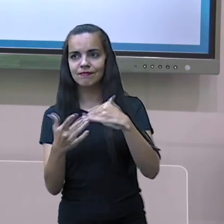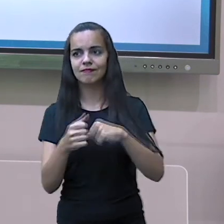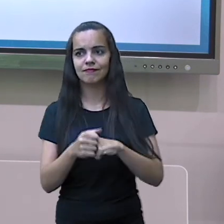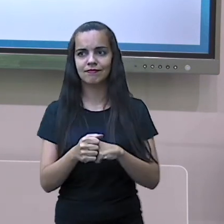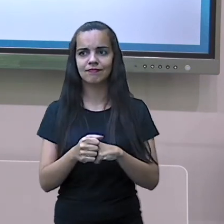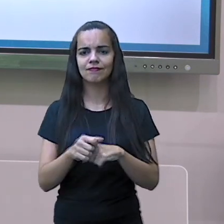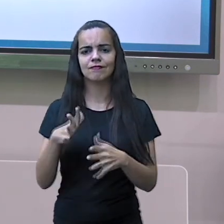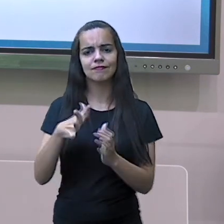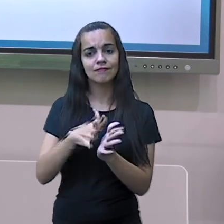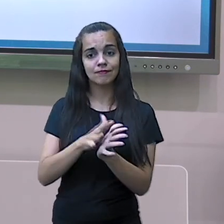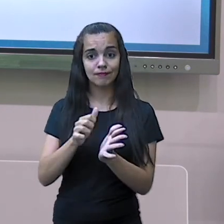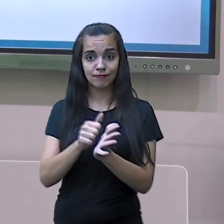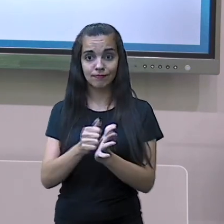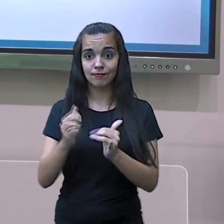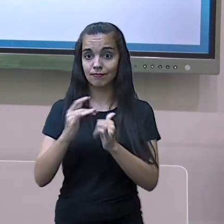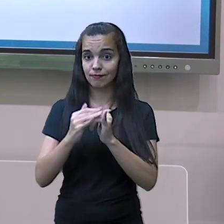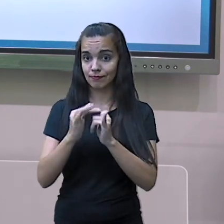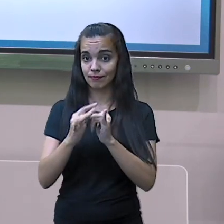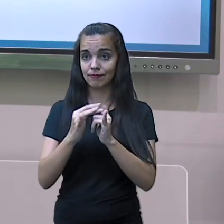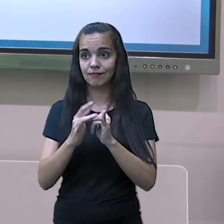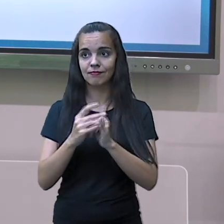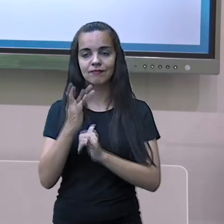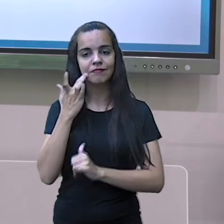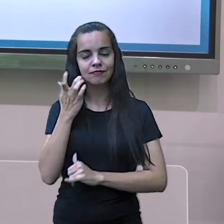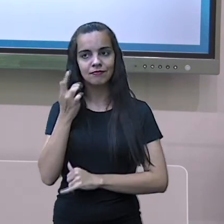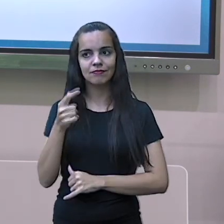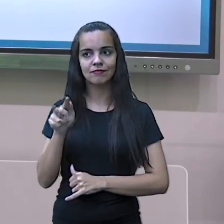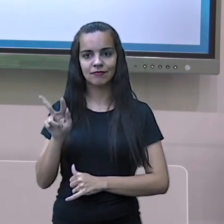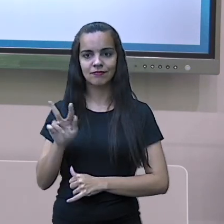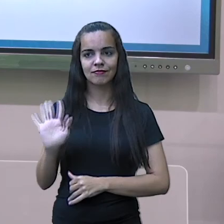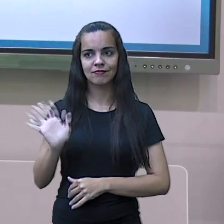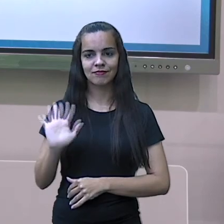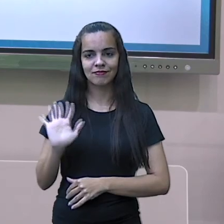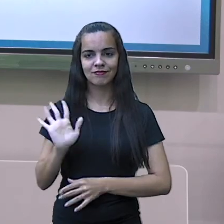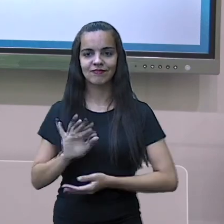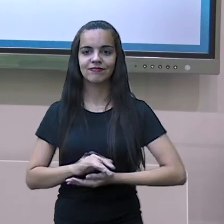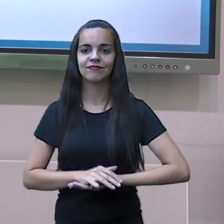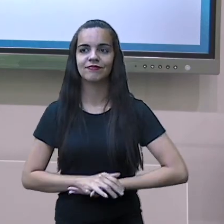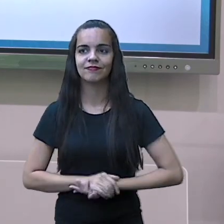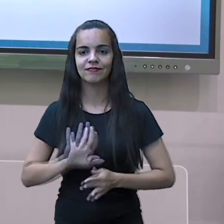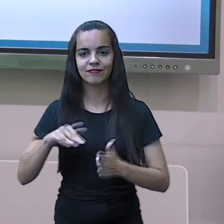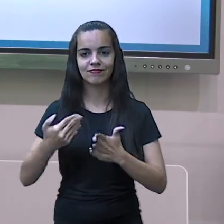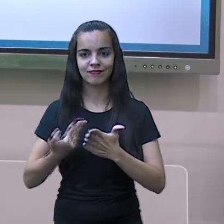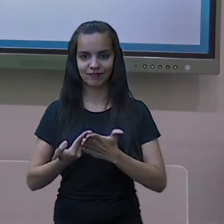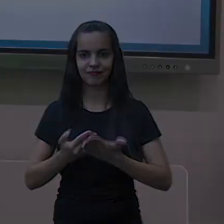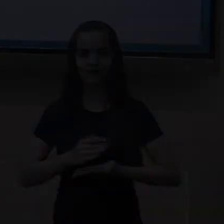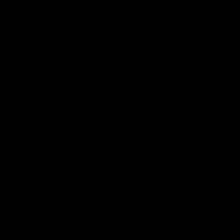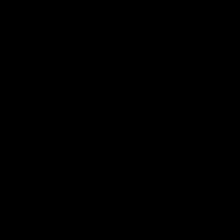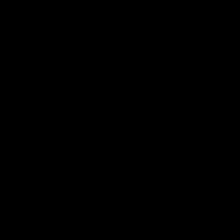e se inscreva no nosso canal do YouTube, SMED GV. Tchau, tchau. Até a próxima.